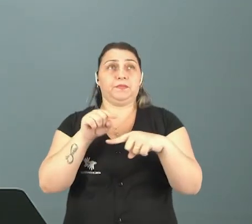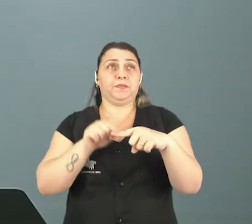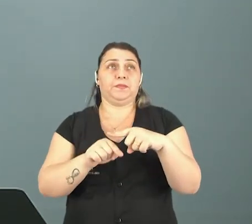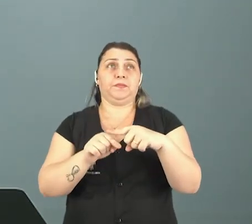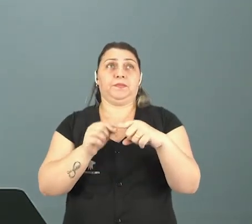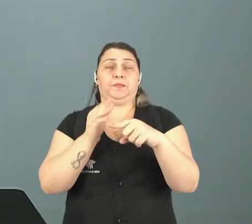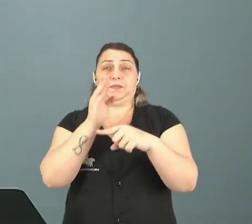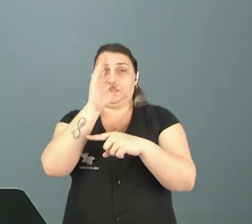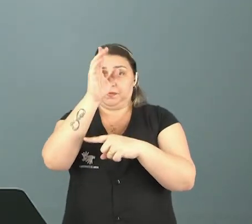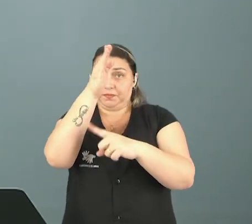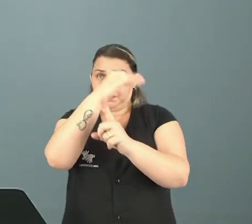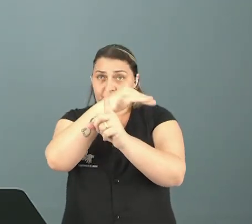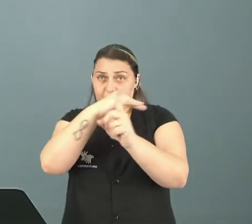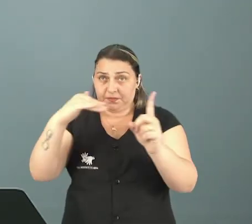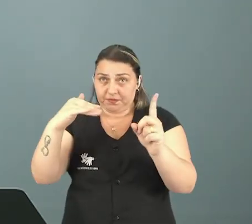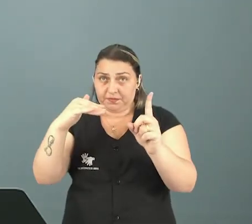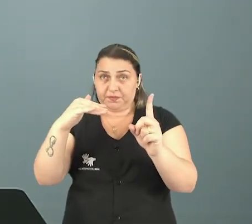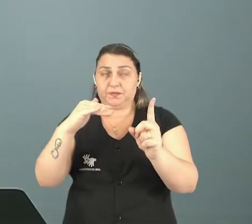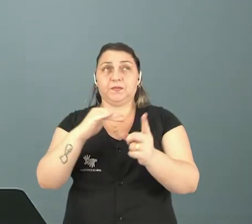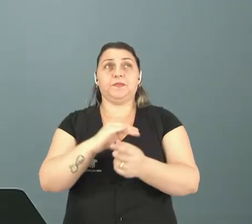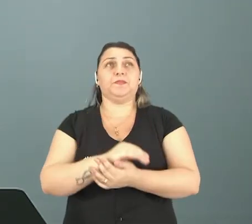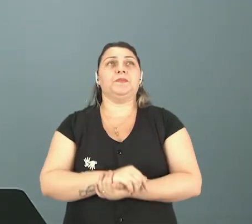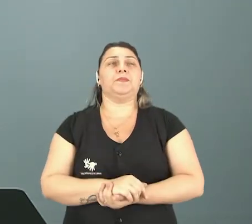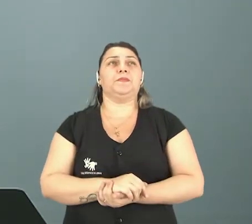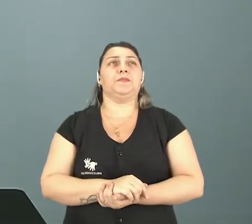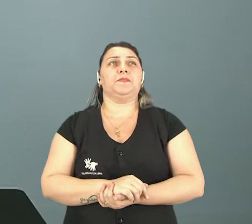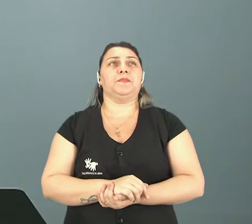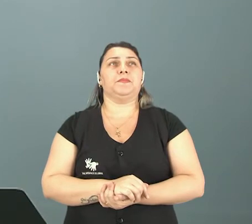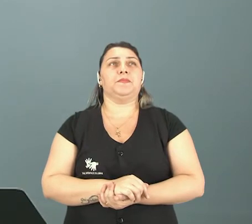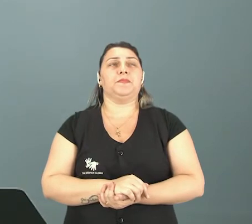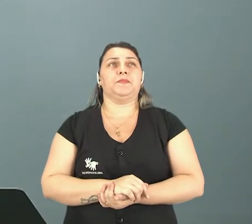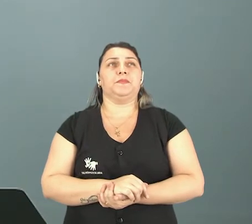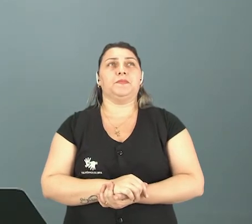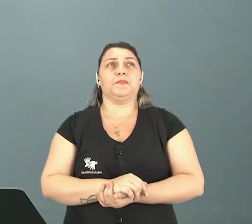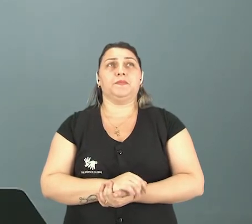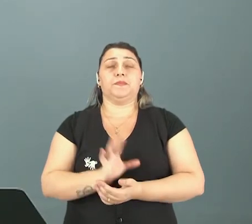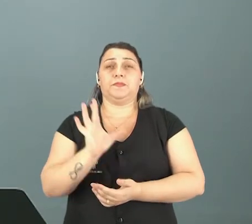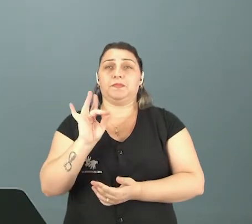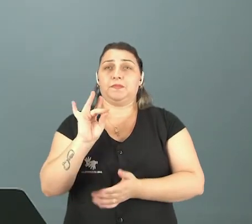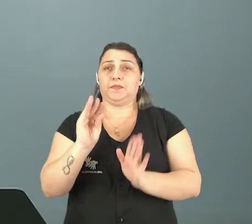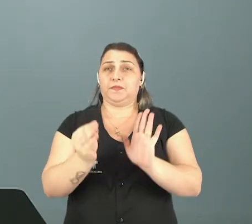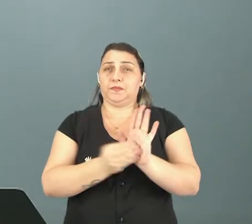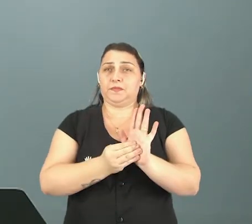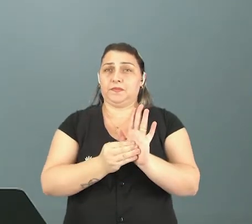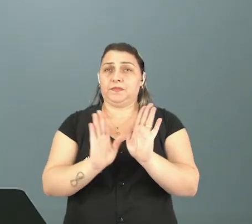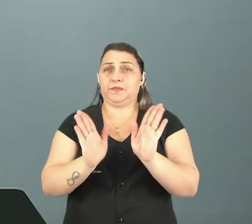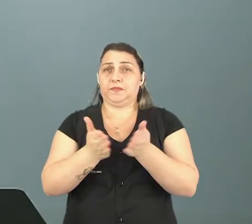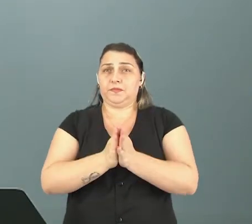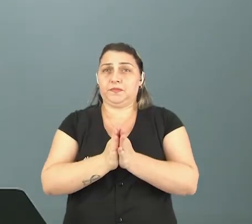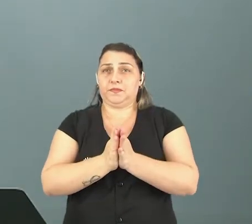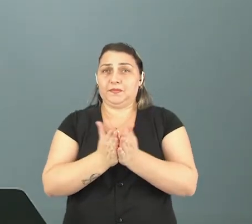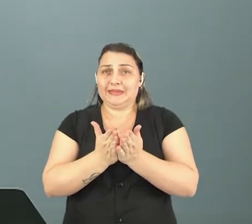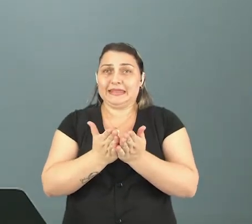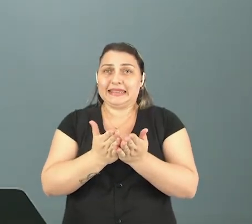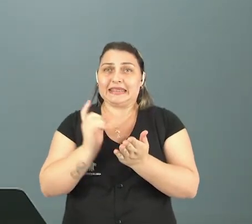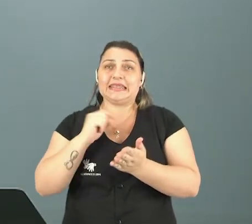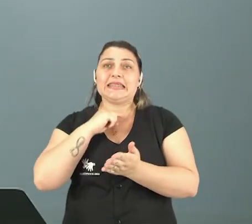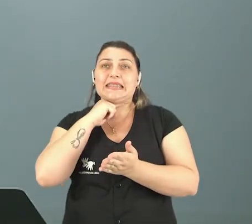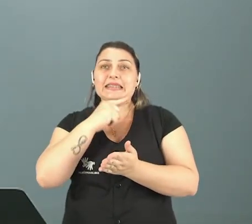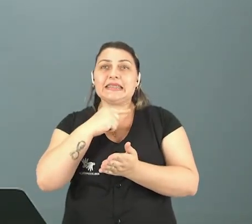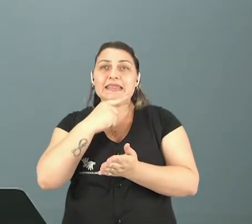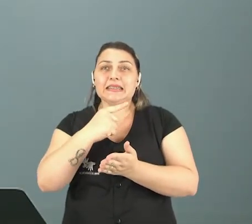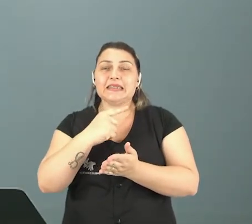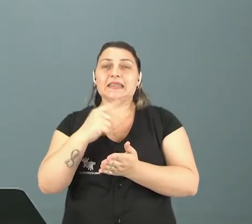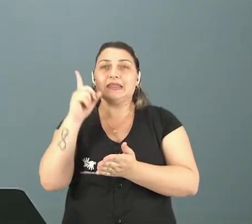ao meio. Como eu falei para vocês, eu coloquei fita aqui e aí vocês já estão vendo, né, o que que